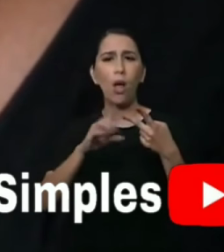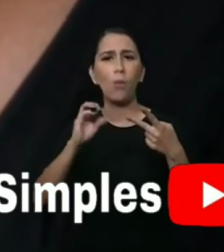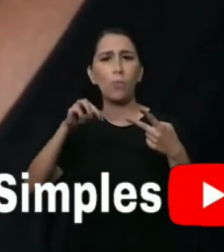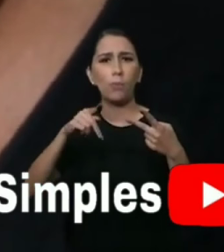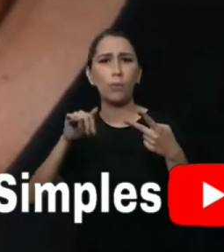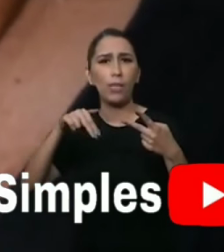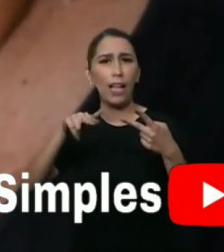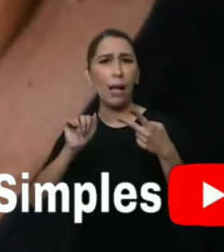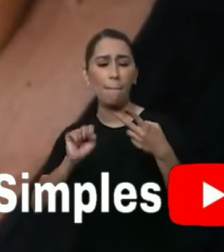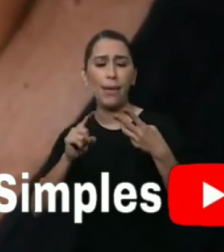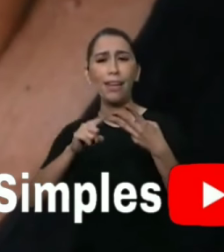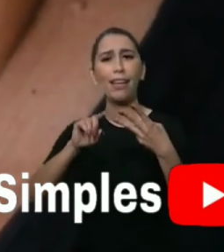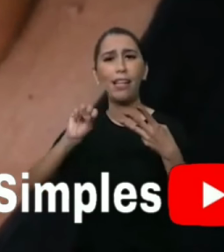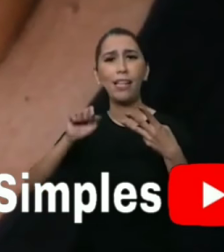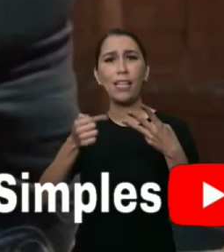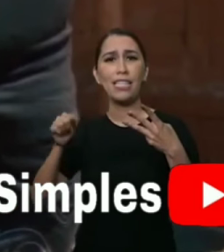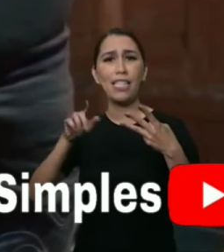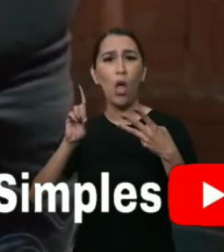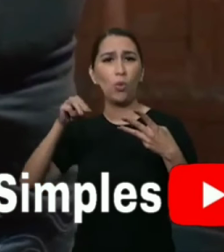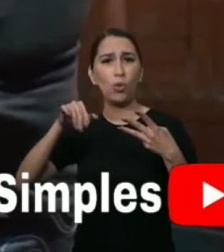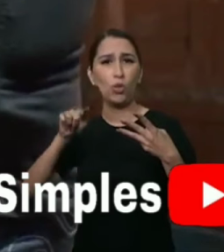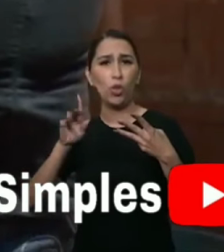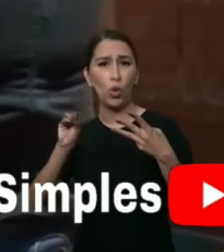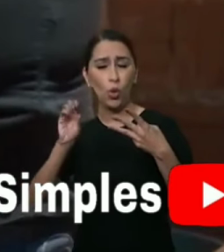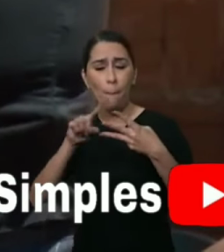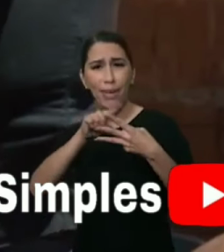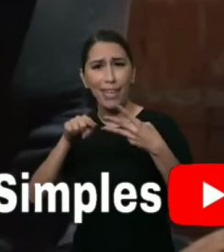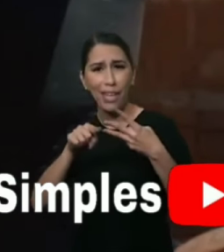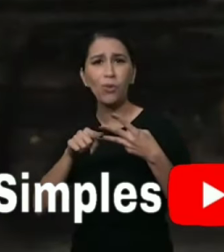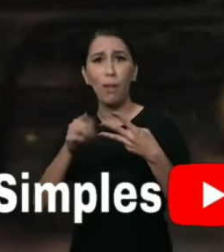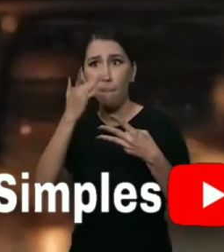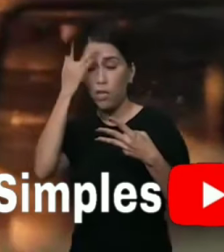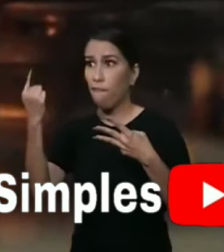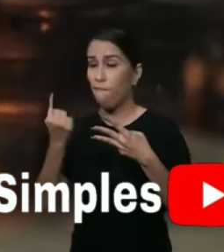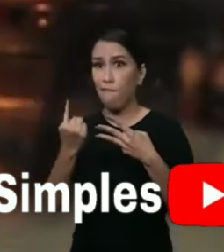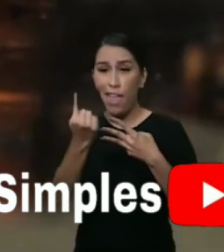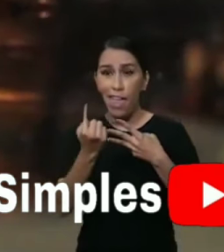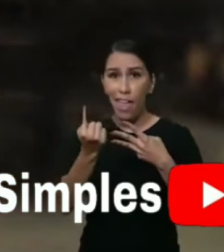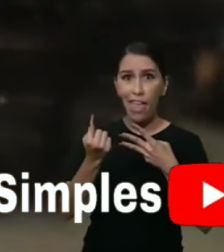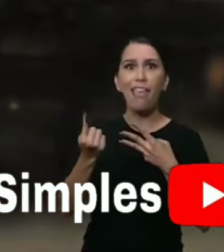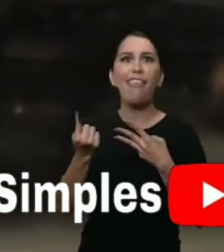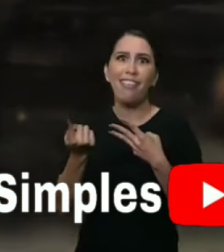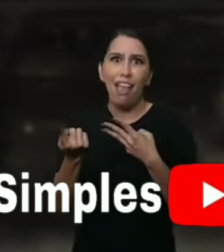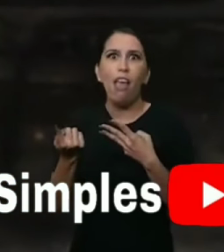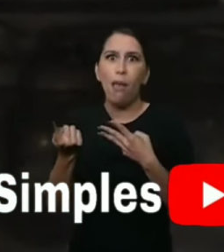Campina, alguém de São Domingo, encomenda, vê encomenda, aí eu faço alguma coisinha.